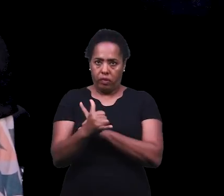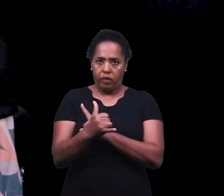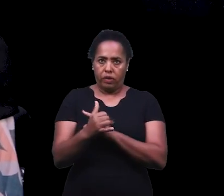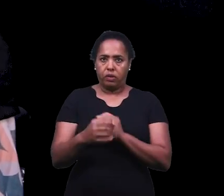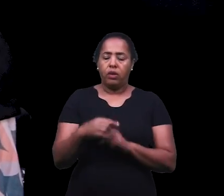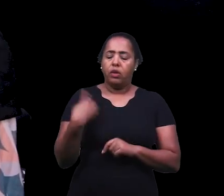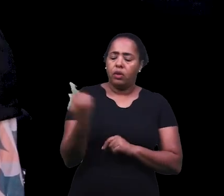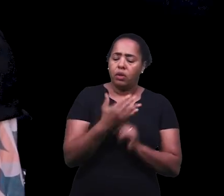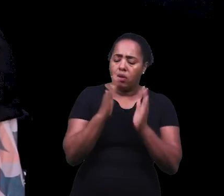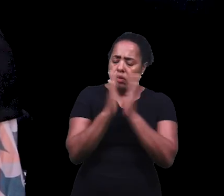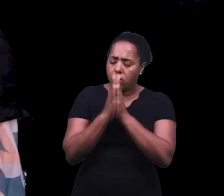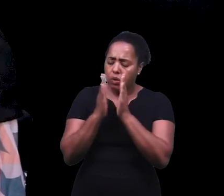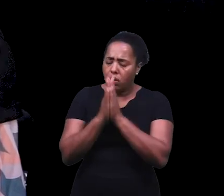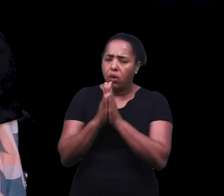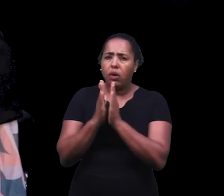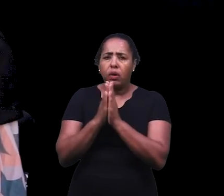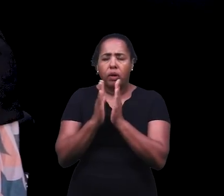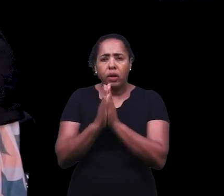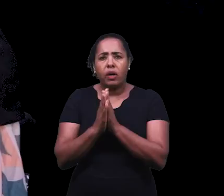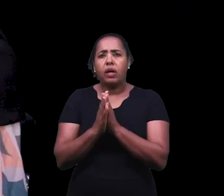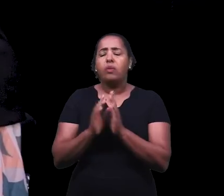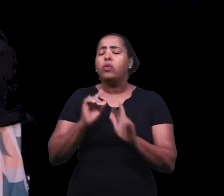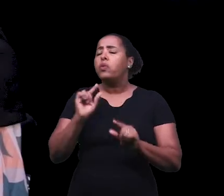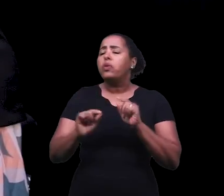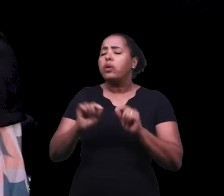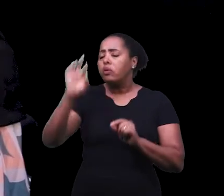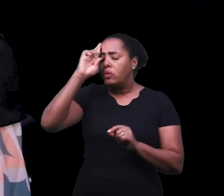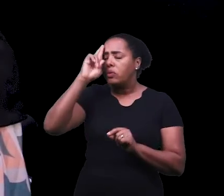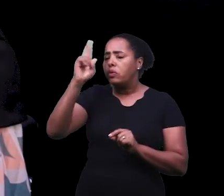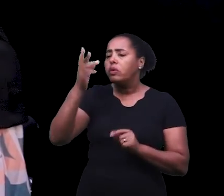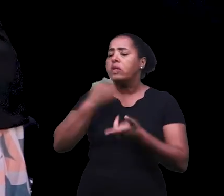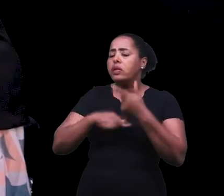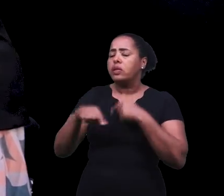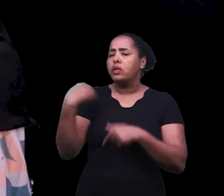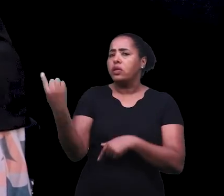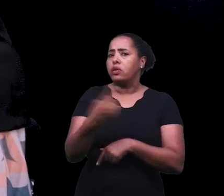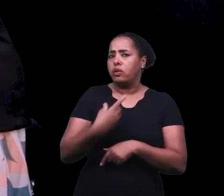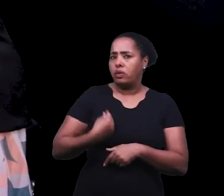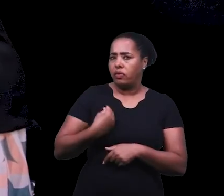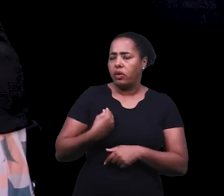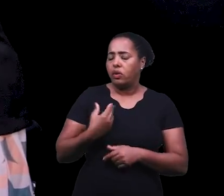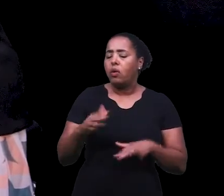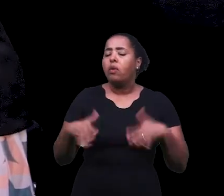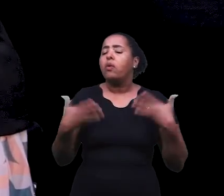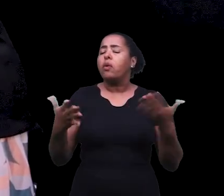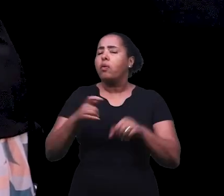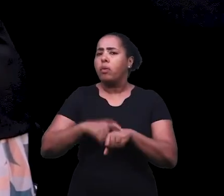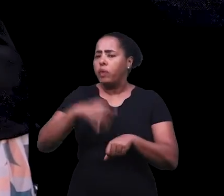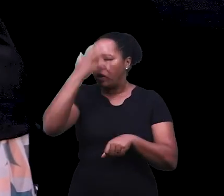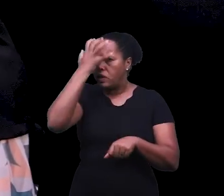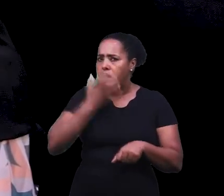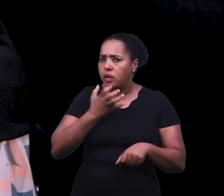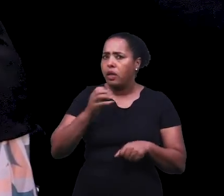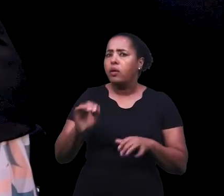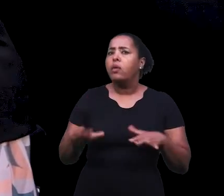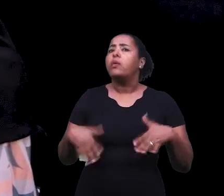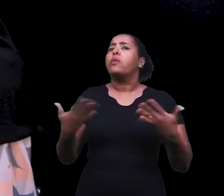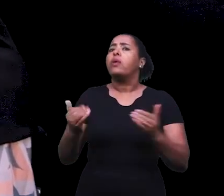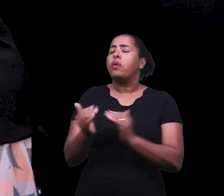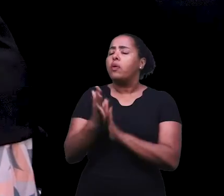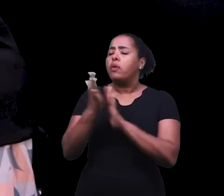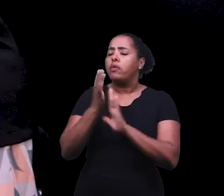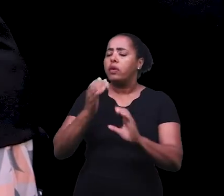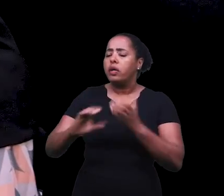definição é feita no sentido profético. Nós oramos bastante, Senhor, o que que o Senhor quer das nossas vidas? Qual é o